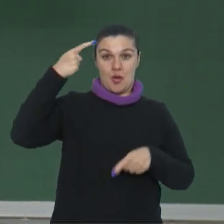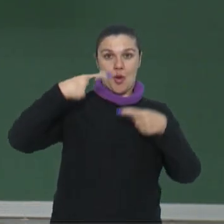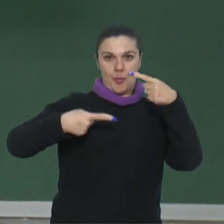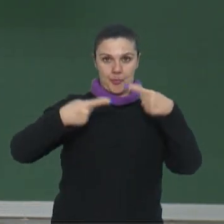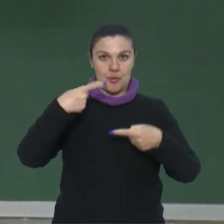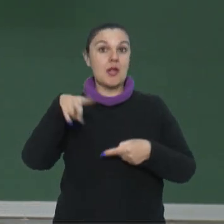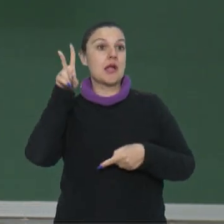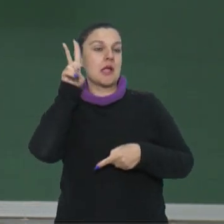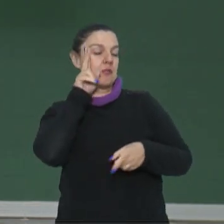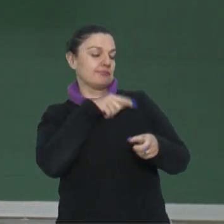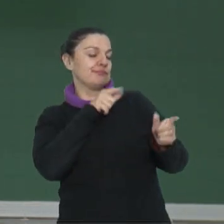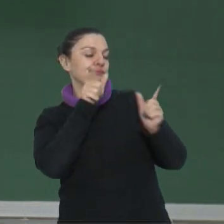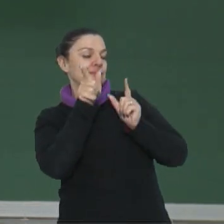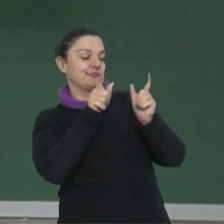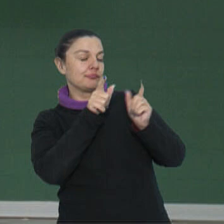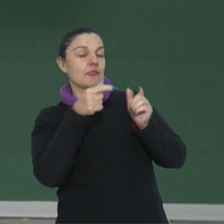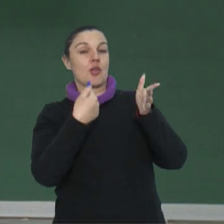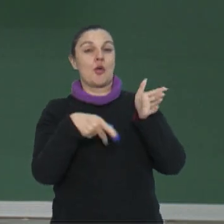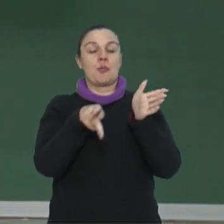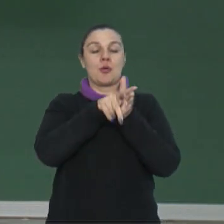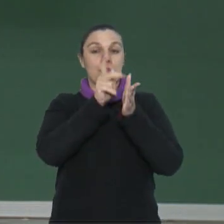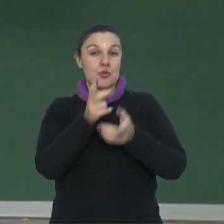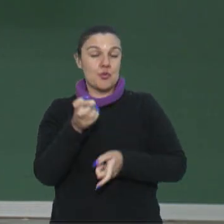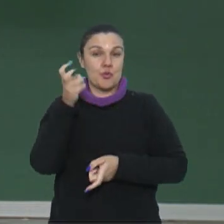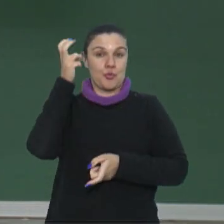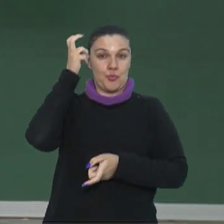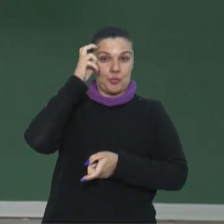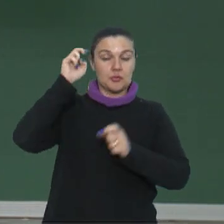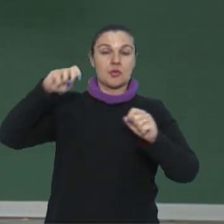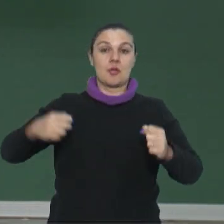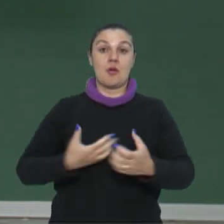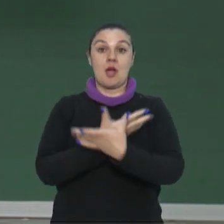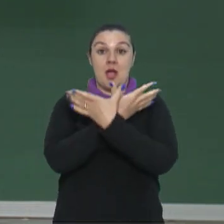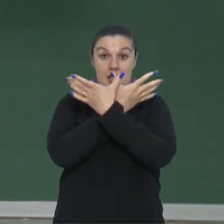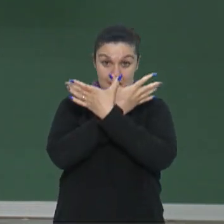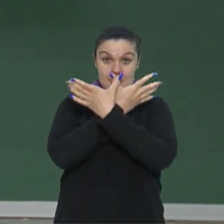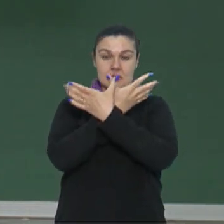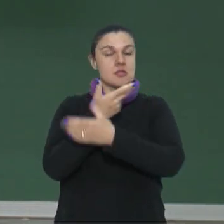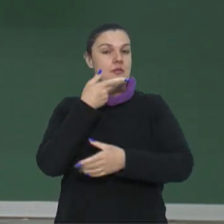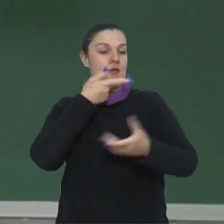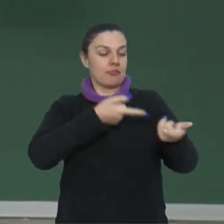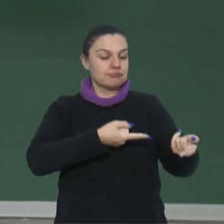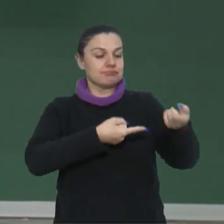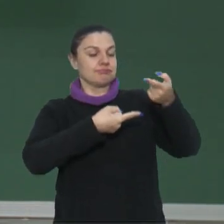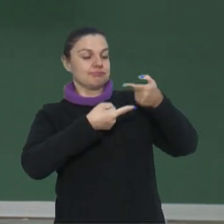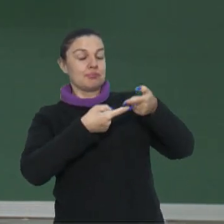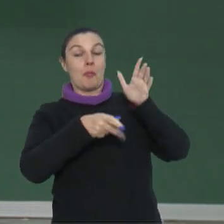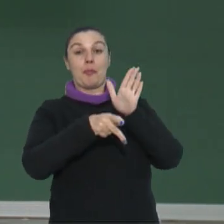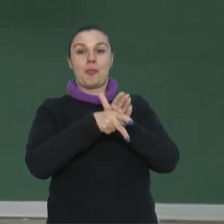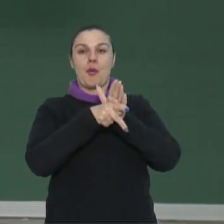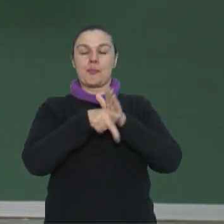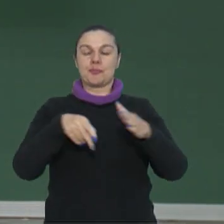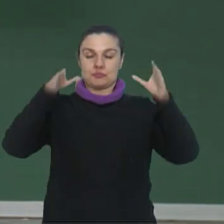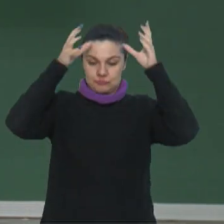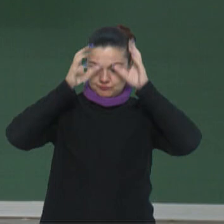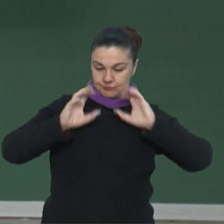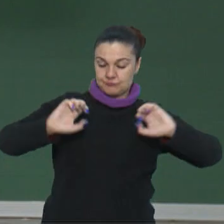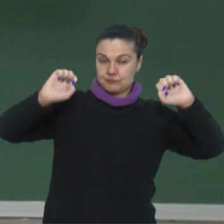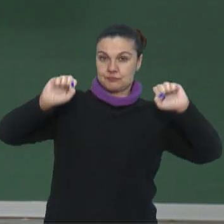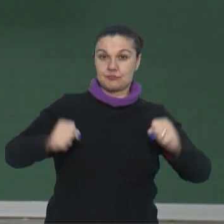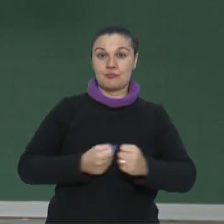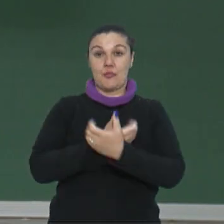inclusive é uma civilização muito próxima, em que inclusive os aztecas se autodenominavam descendentes dos maias, né? Os maias não